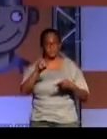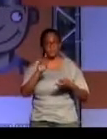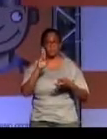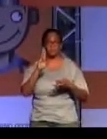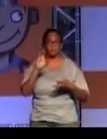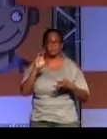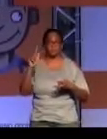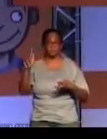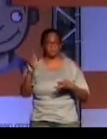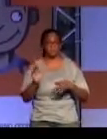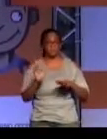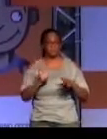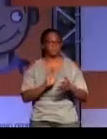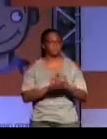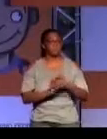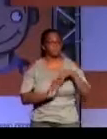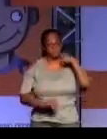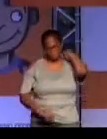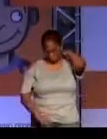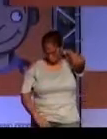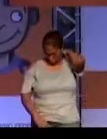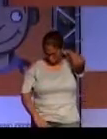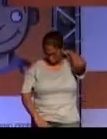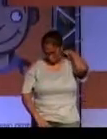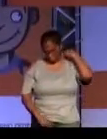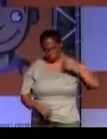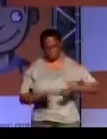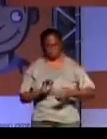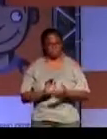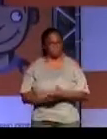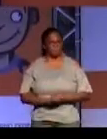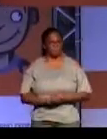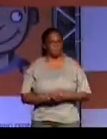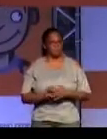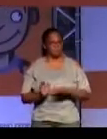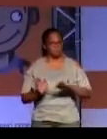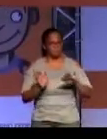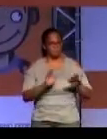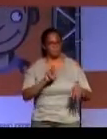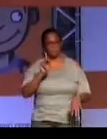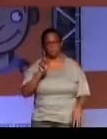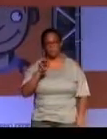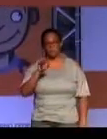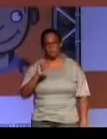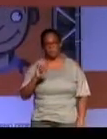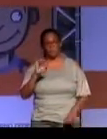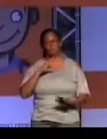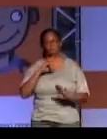O PNI, os seus princípios, então, a